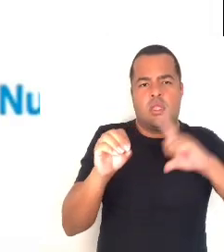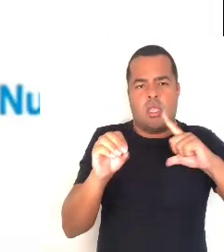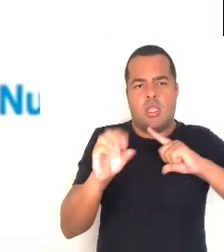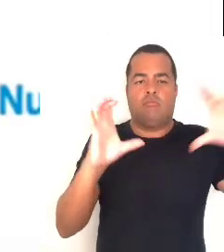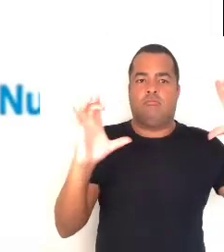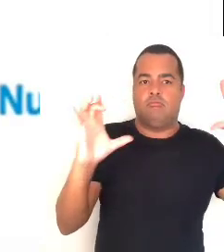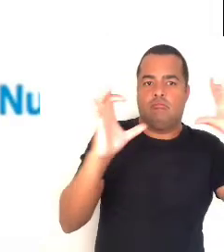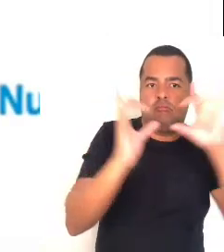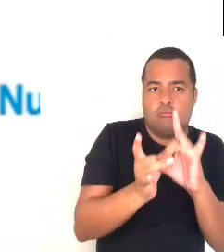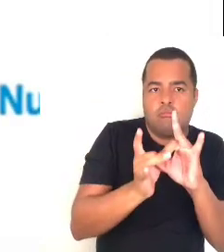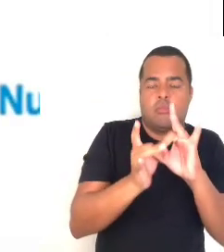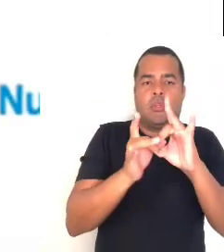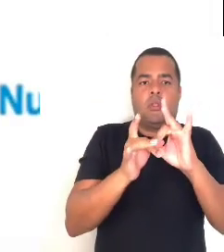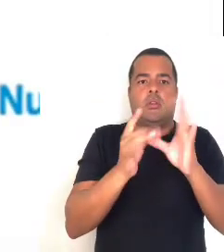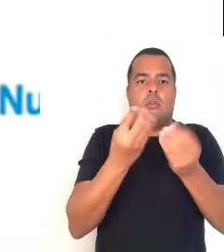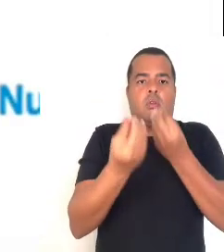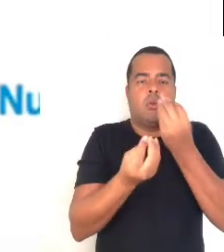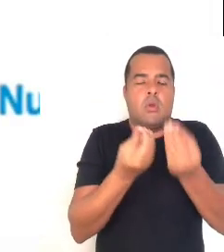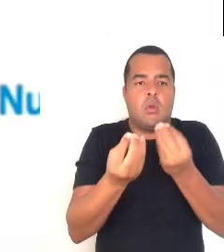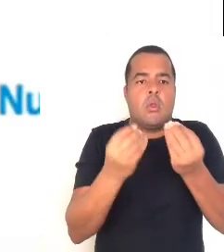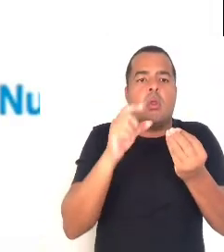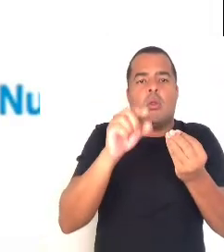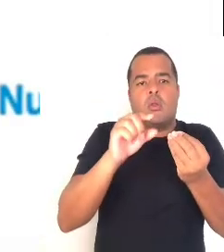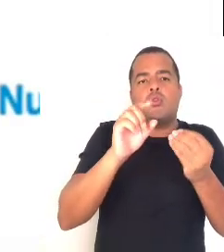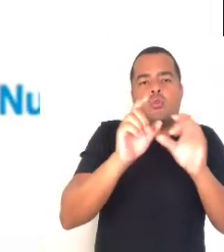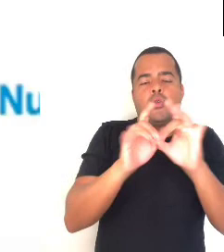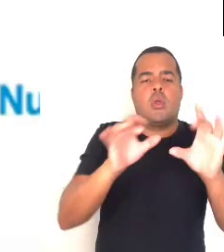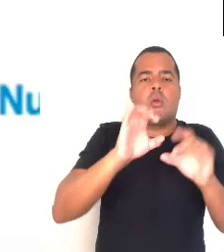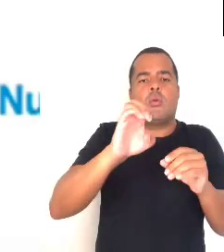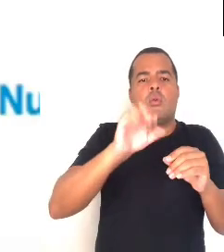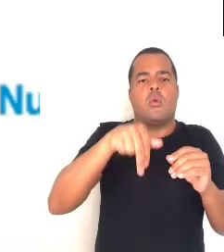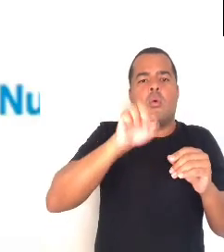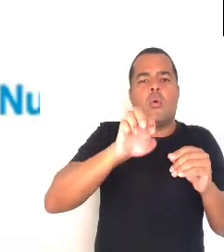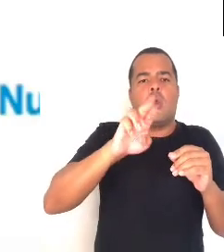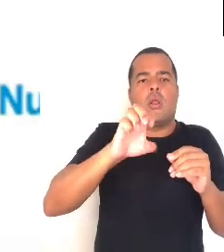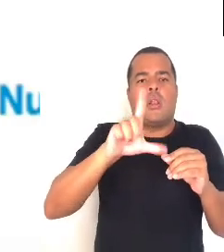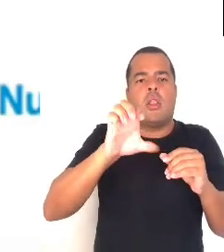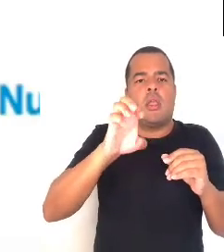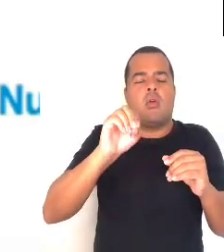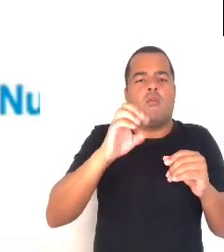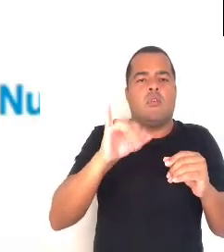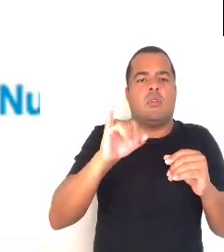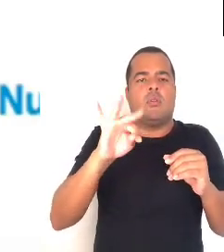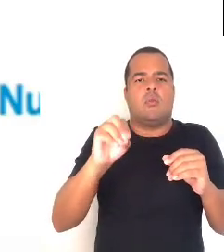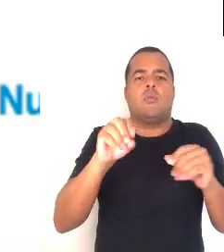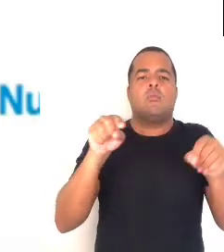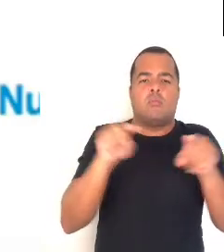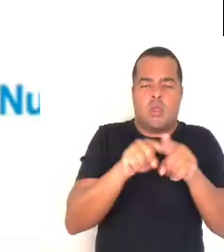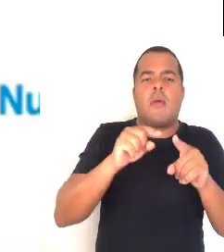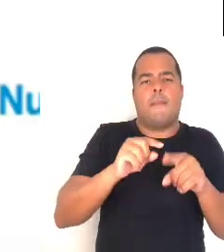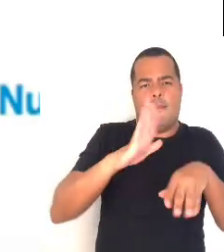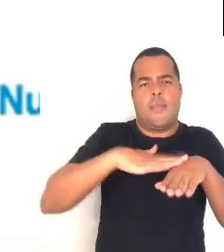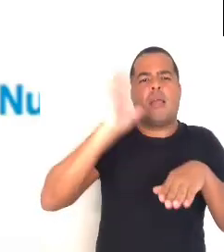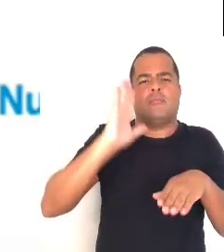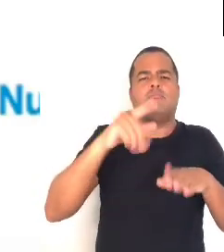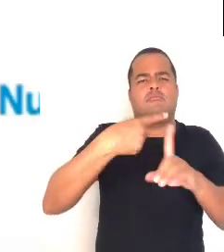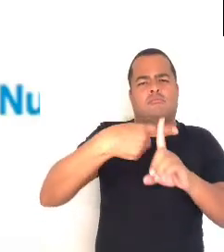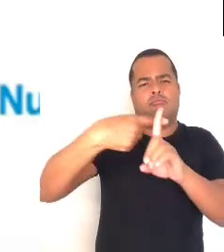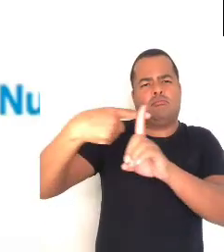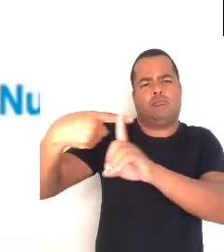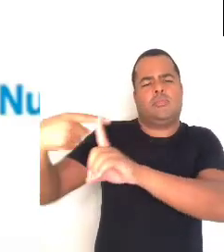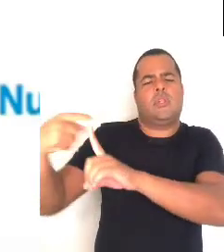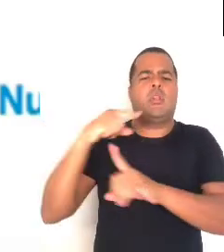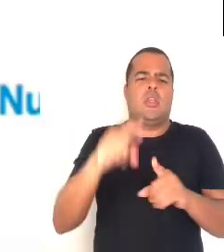ela tiver pares de elétrons disponíveis para serem doados, aí ela vai atuar como um nucleófilo, que vai ser justamente a afinidade por